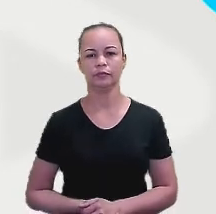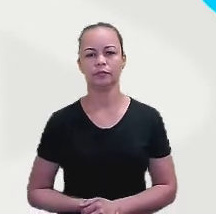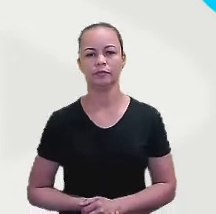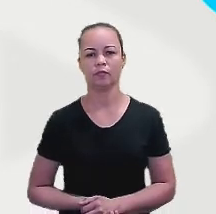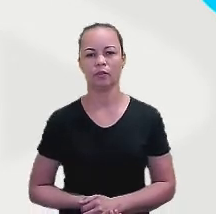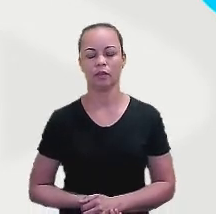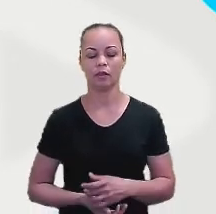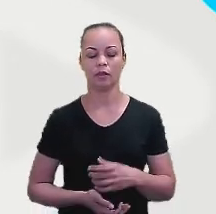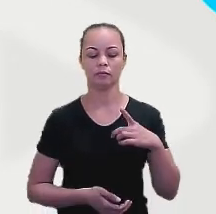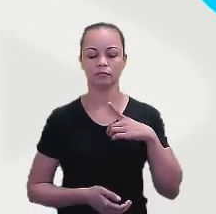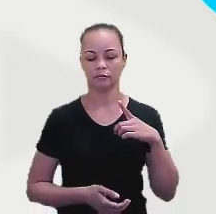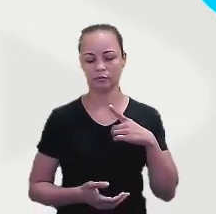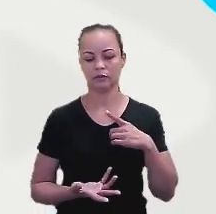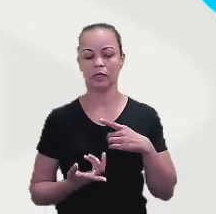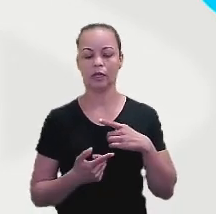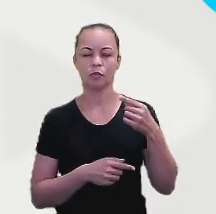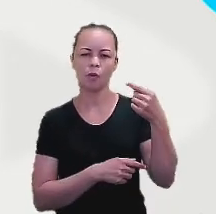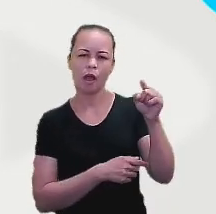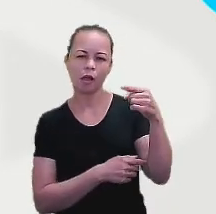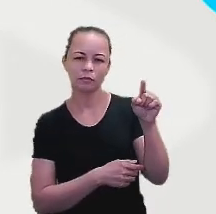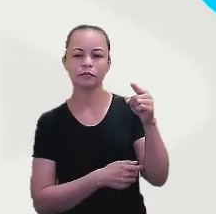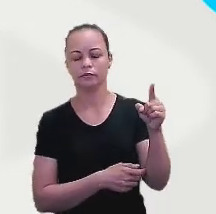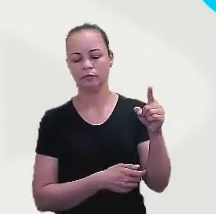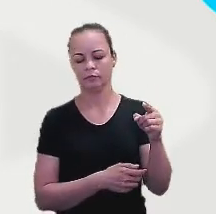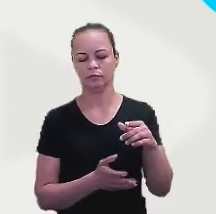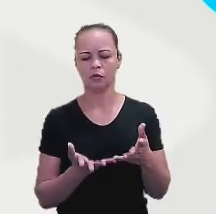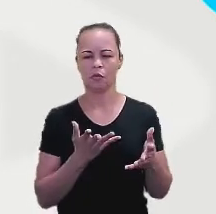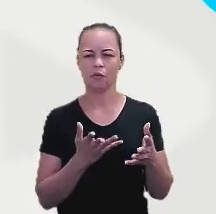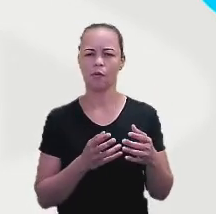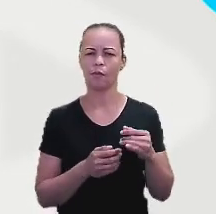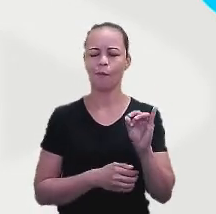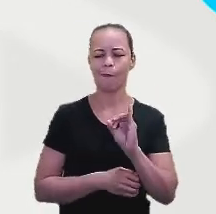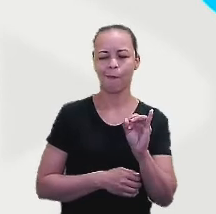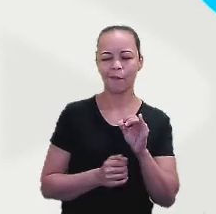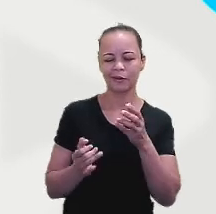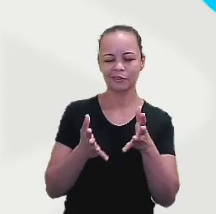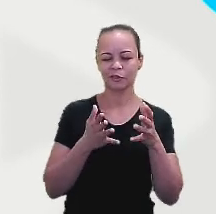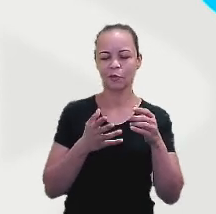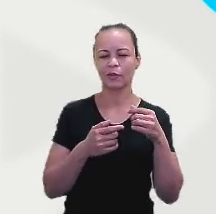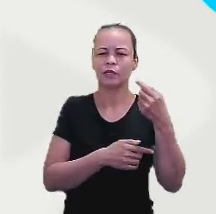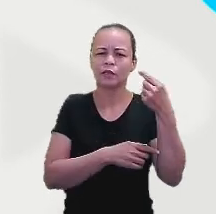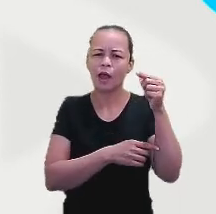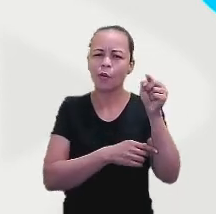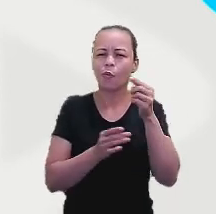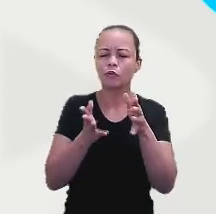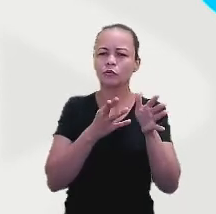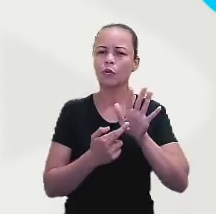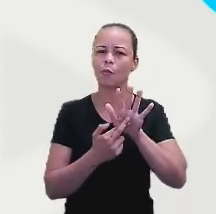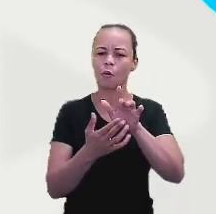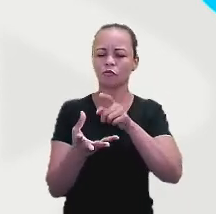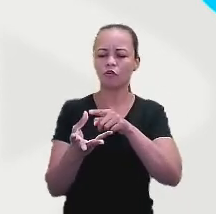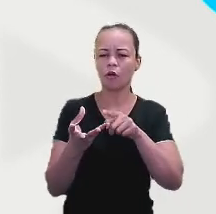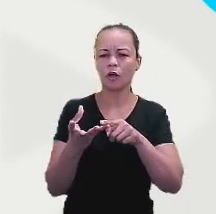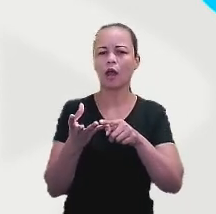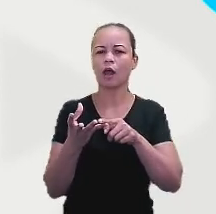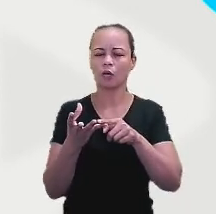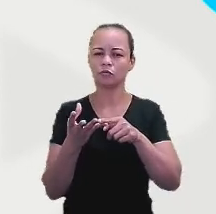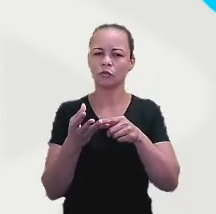Então, tem um acento agudo. Ó, ei, só o acento agudo. Indico sempre que a vogal tem som